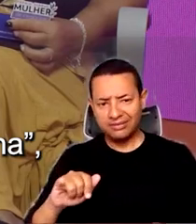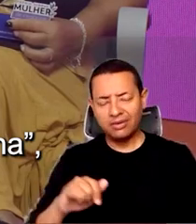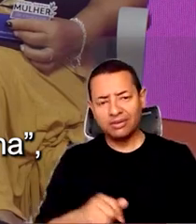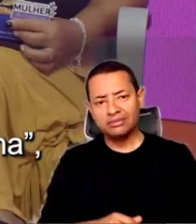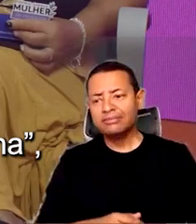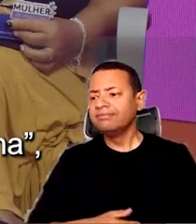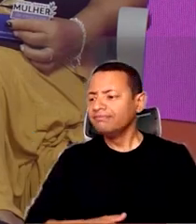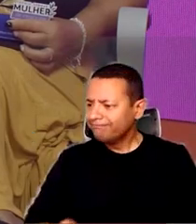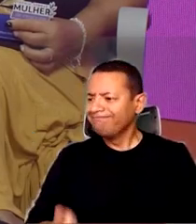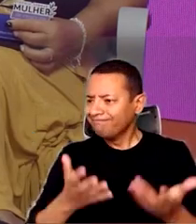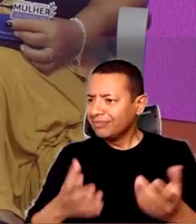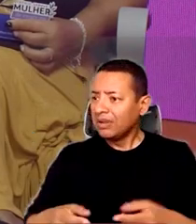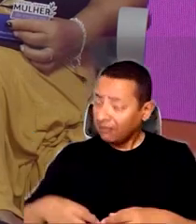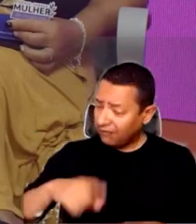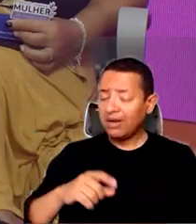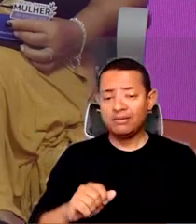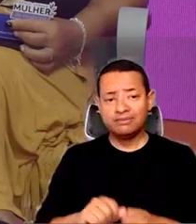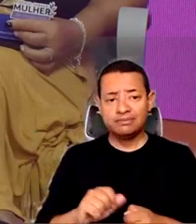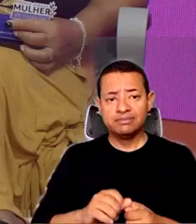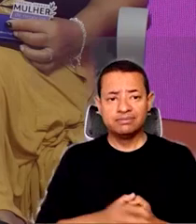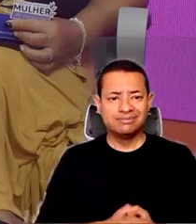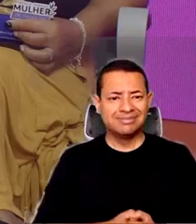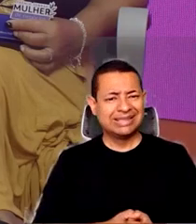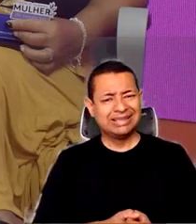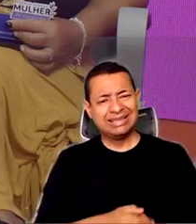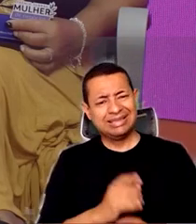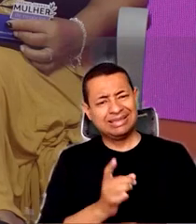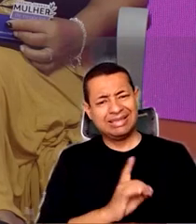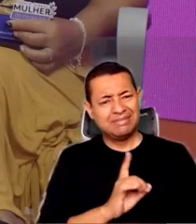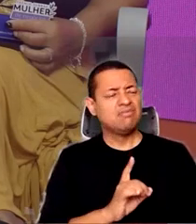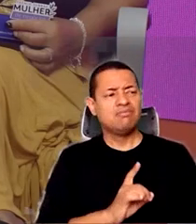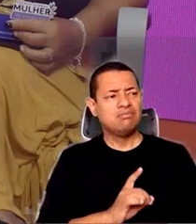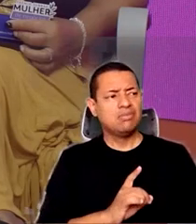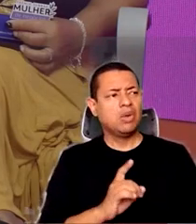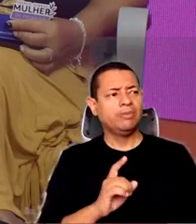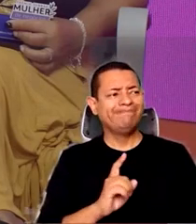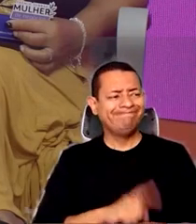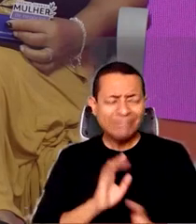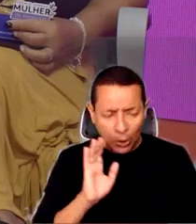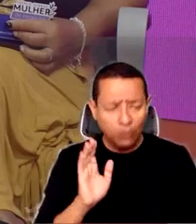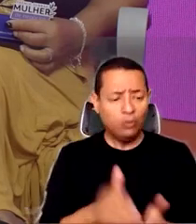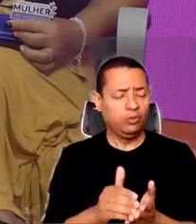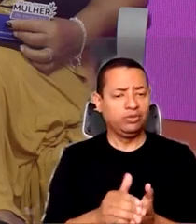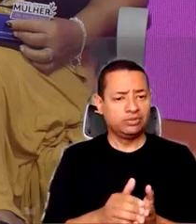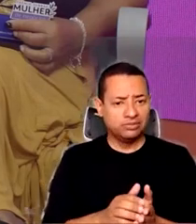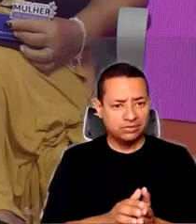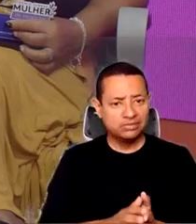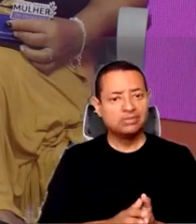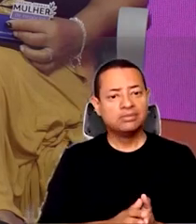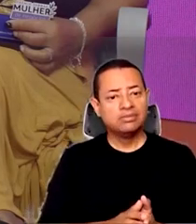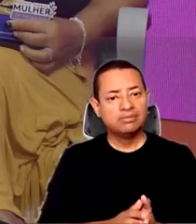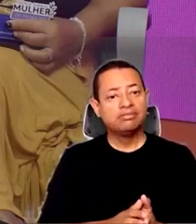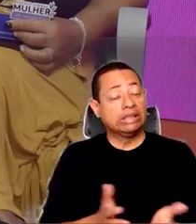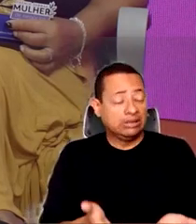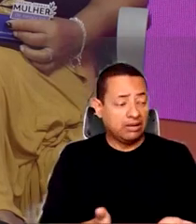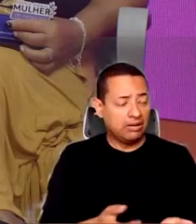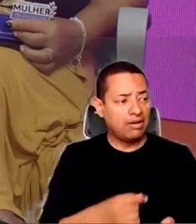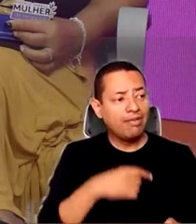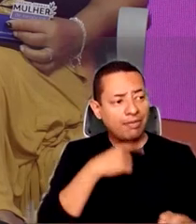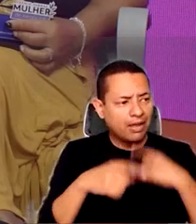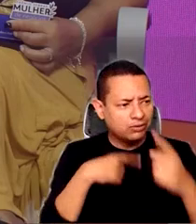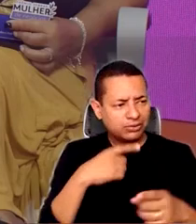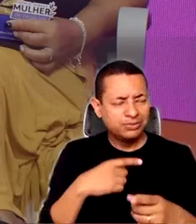ficou insistindo não vamos vamos fazer ah não não não e foi no último mes momento então assim na